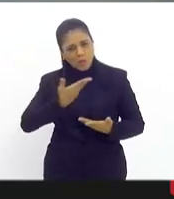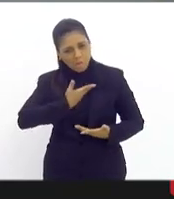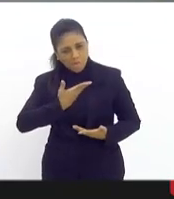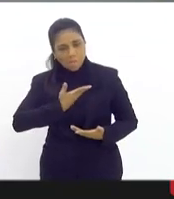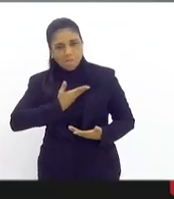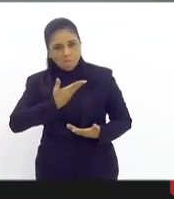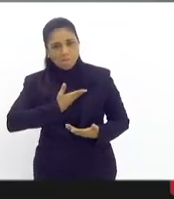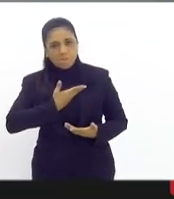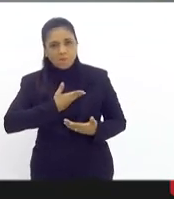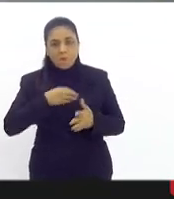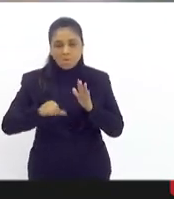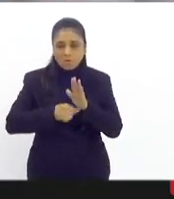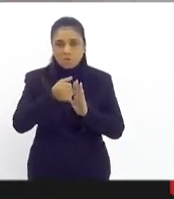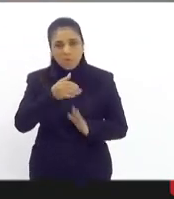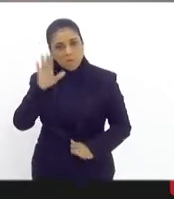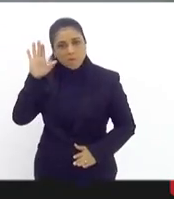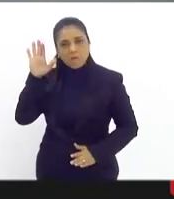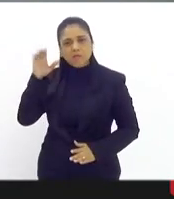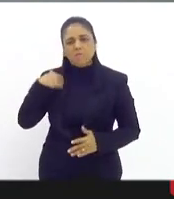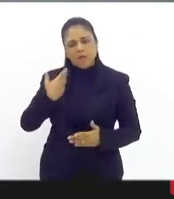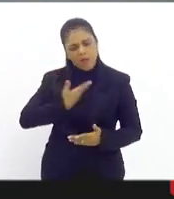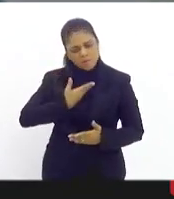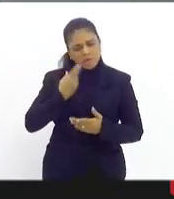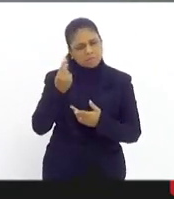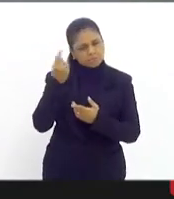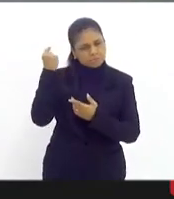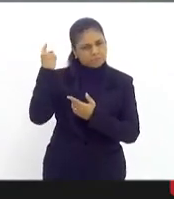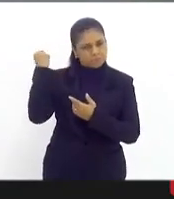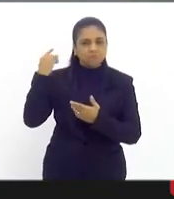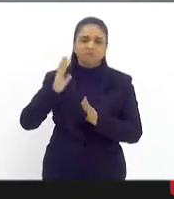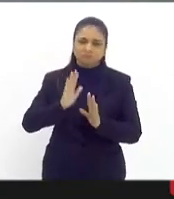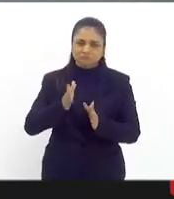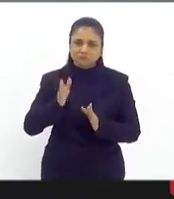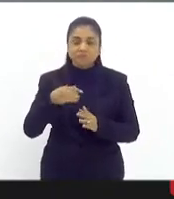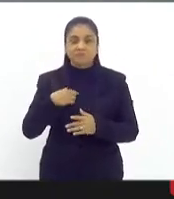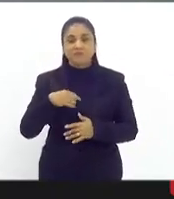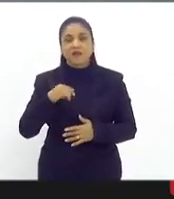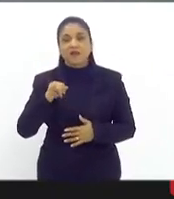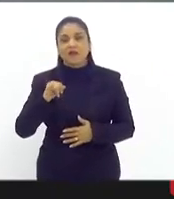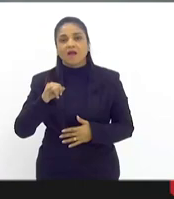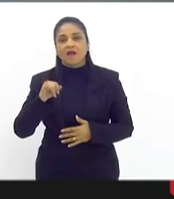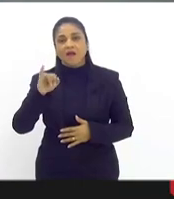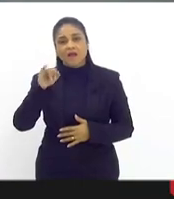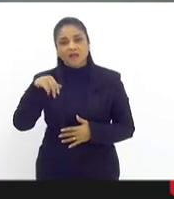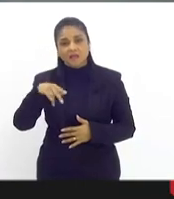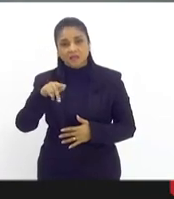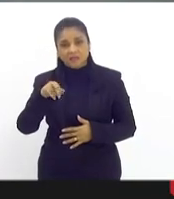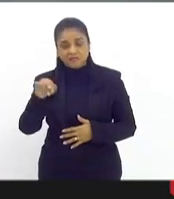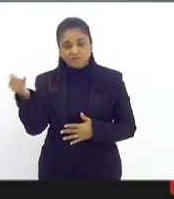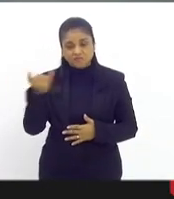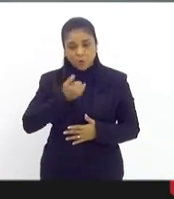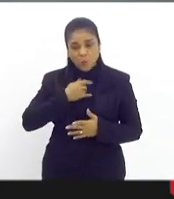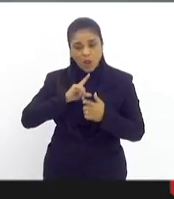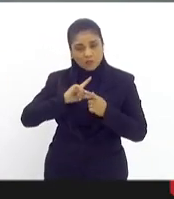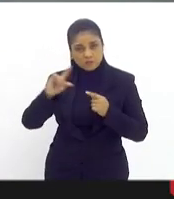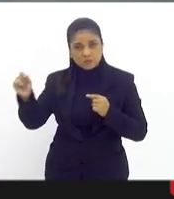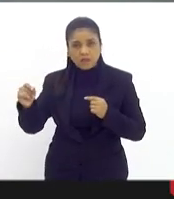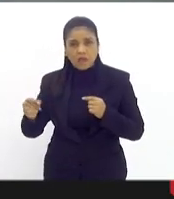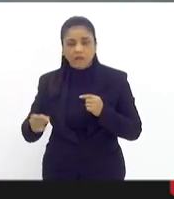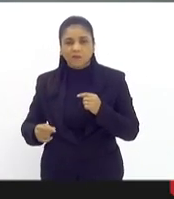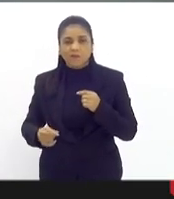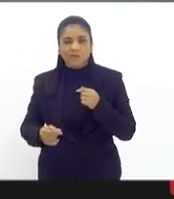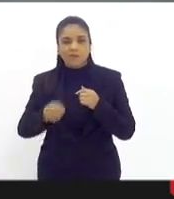Ela está no primeiro mandato, mas já é minha amiga há muito tempo, mas a Ingrid disse que a Érica saiu, que ela não está mais aqui